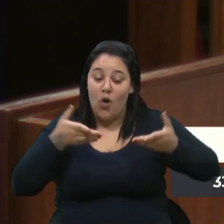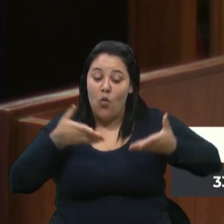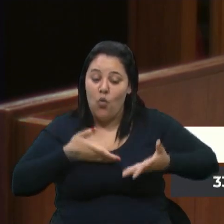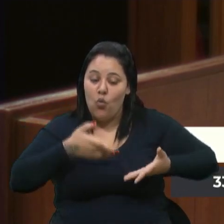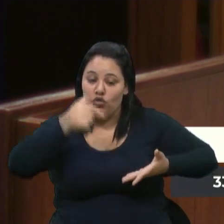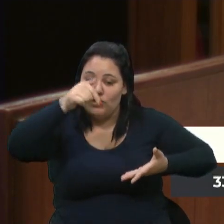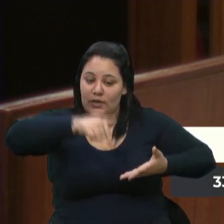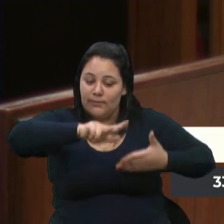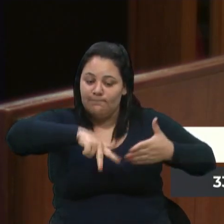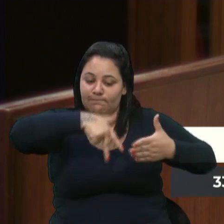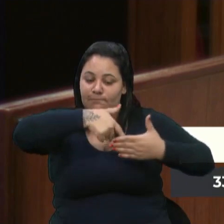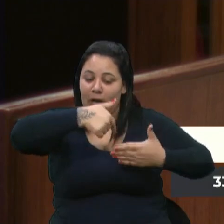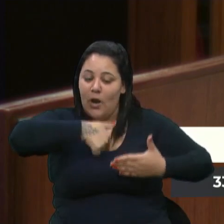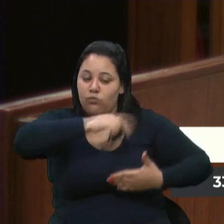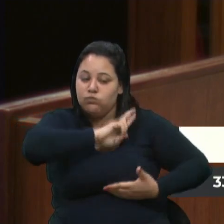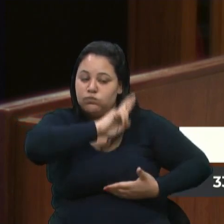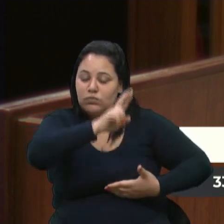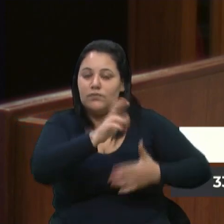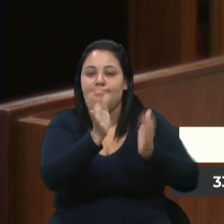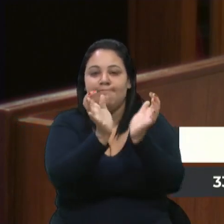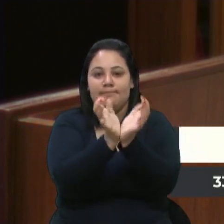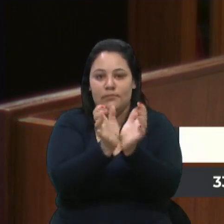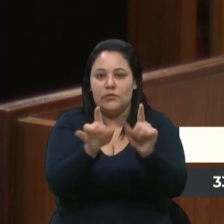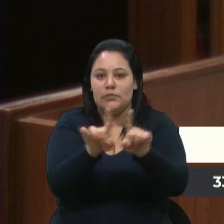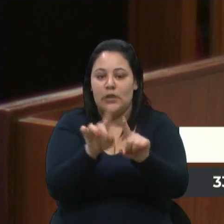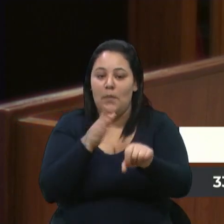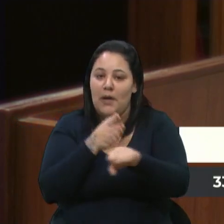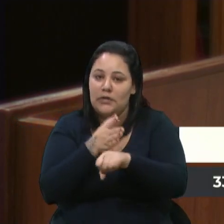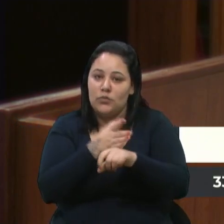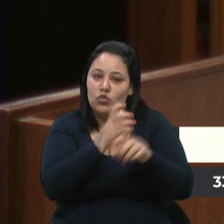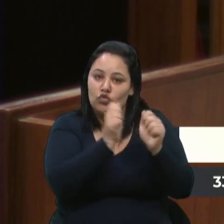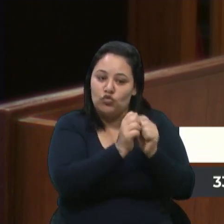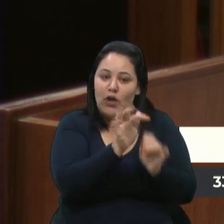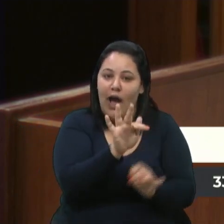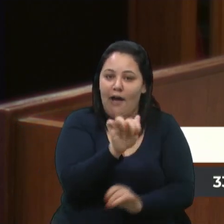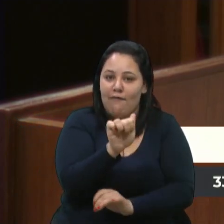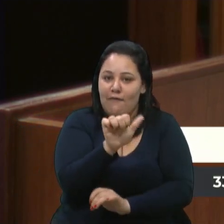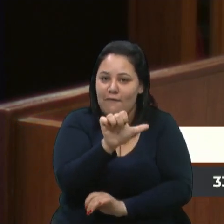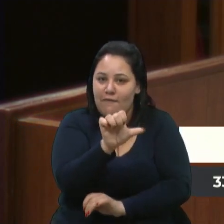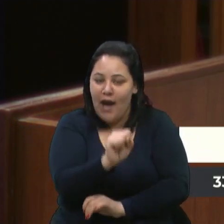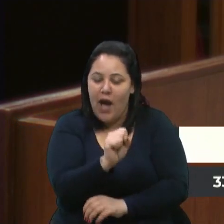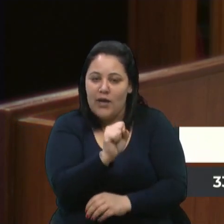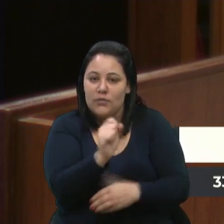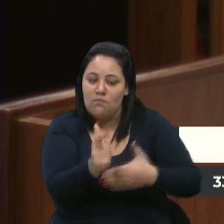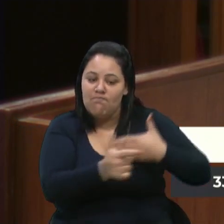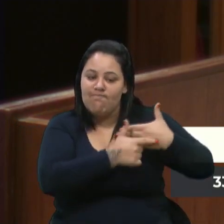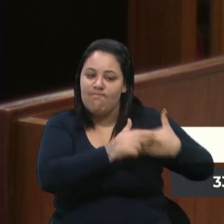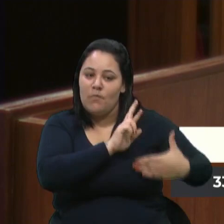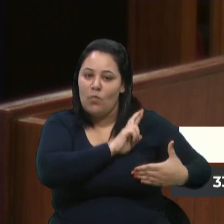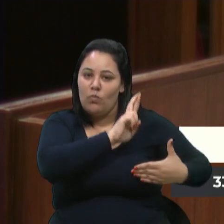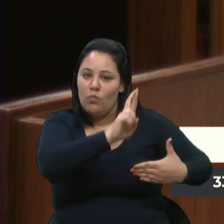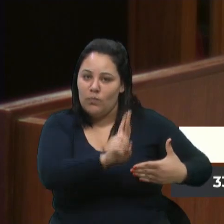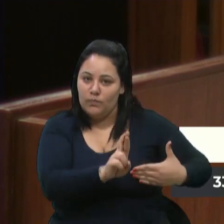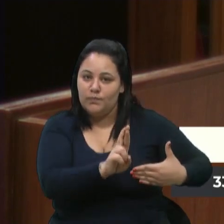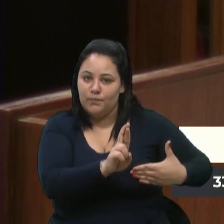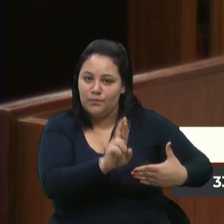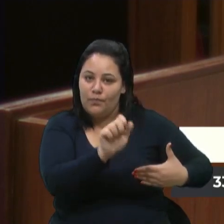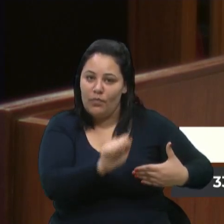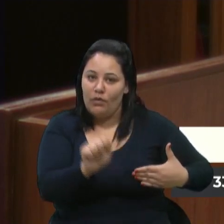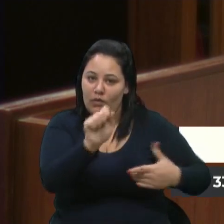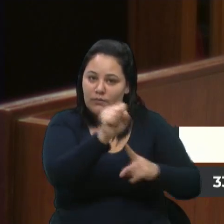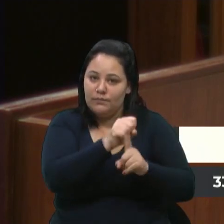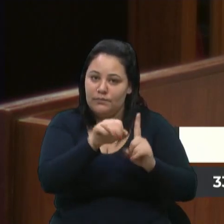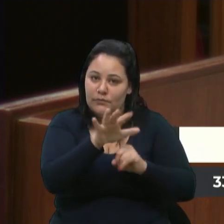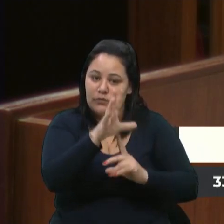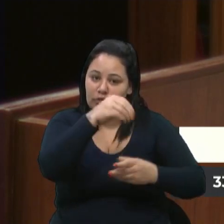representando o comitê. Faço parte do comitê, através da FAS, como representante da Fundação de Assistência Social no